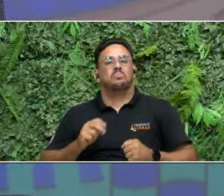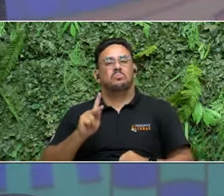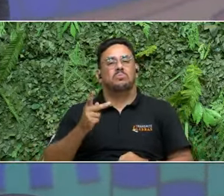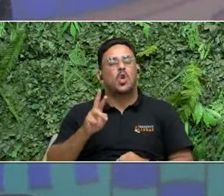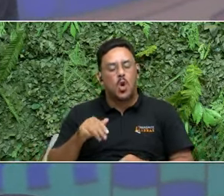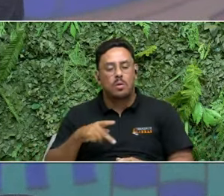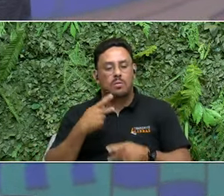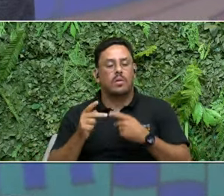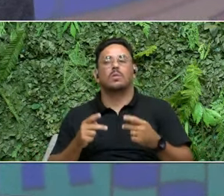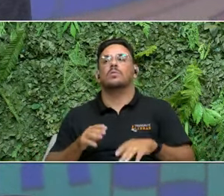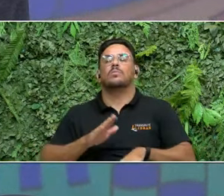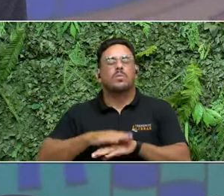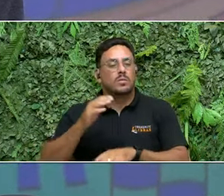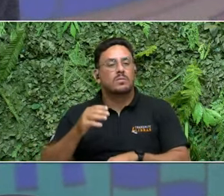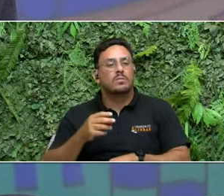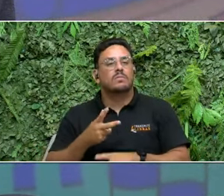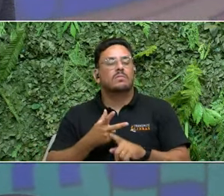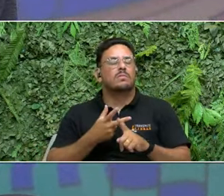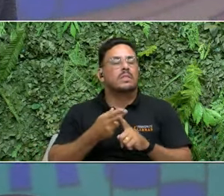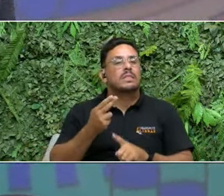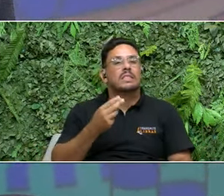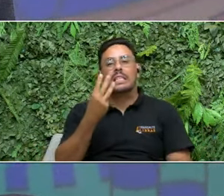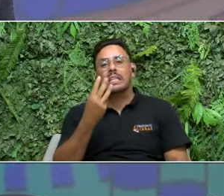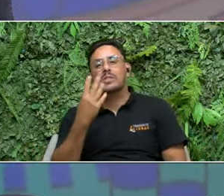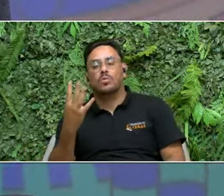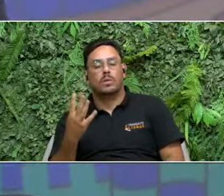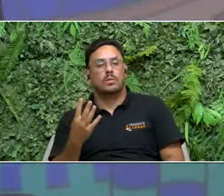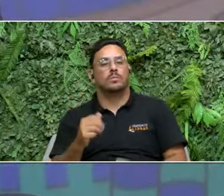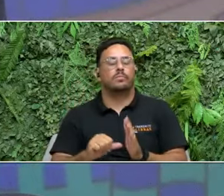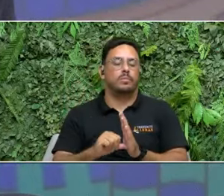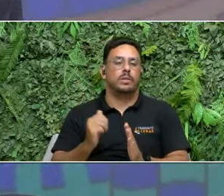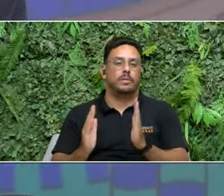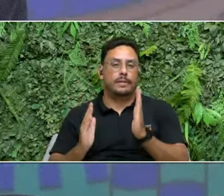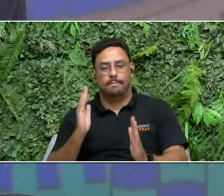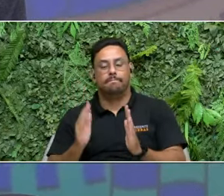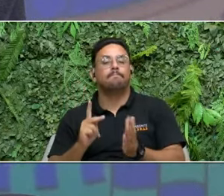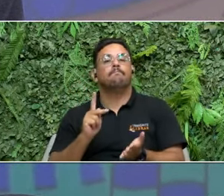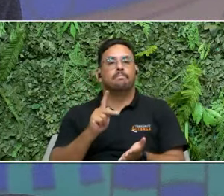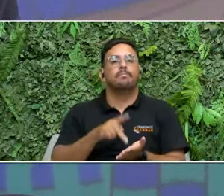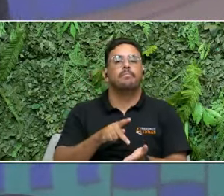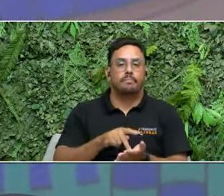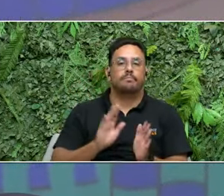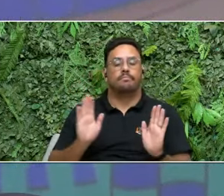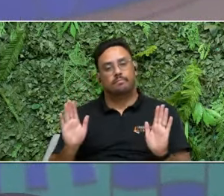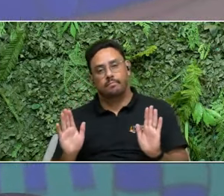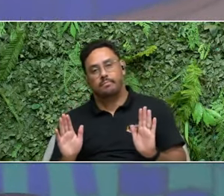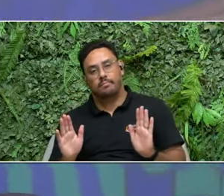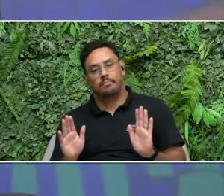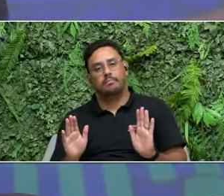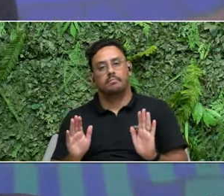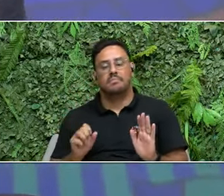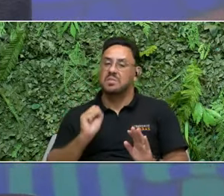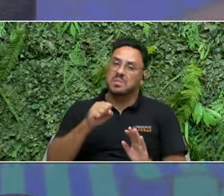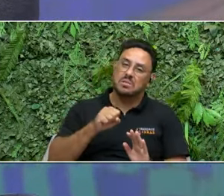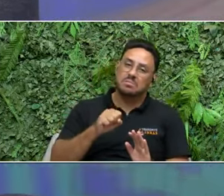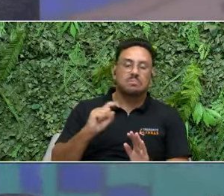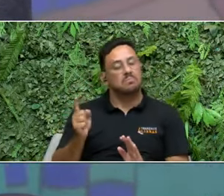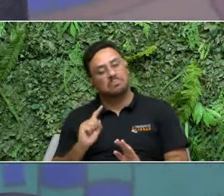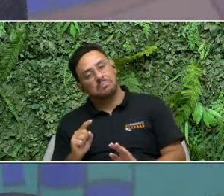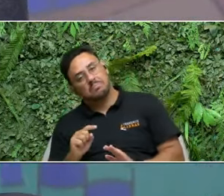saiu dizendo poderíamos ter vencido por 34 no primeiro tempo verdade meia verdade